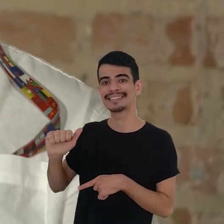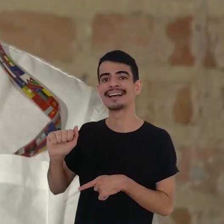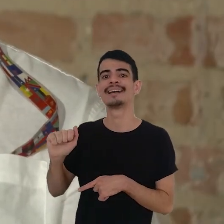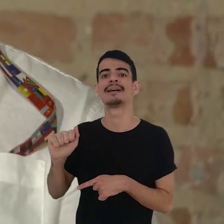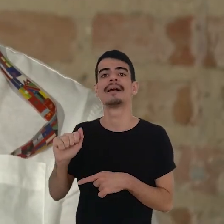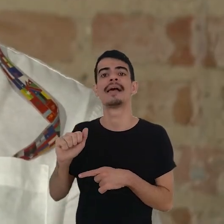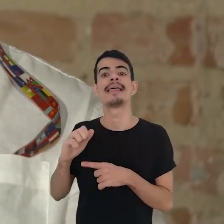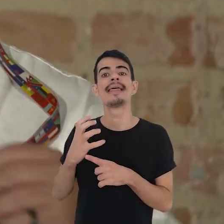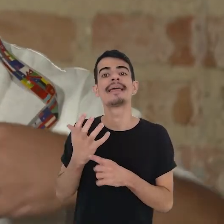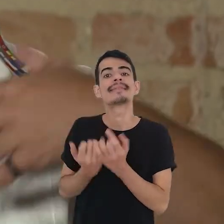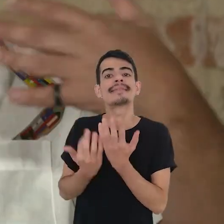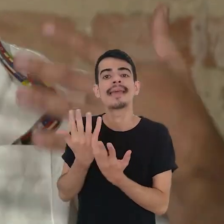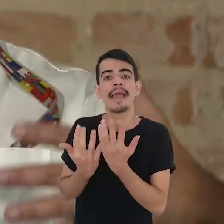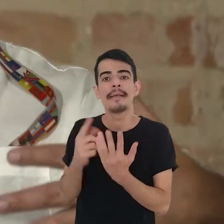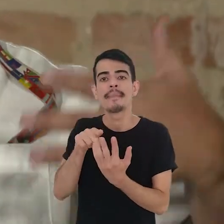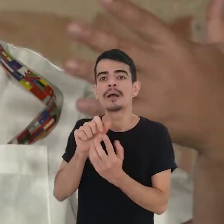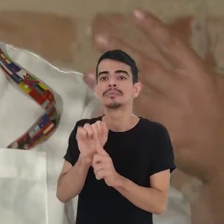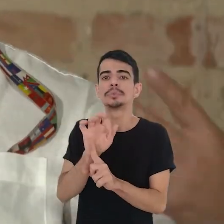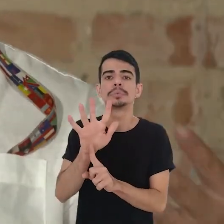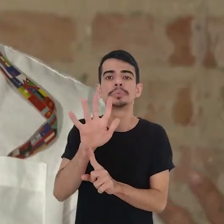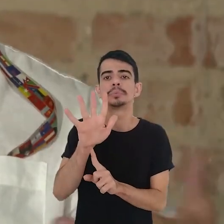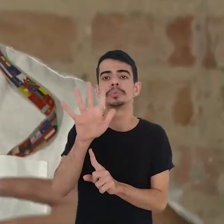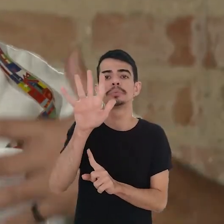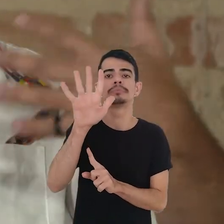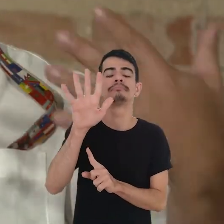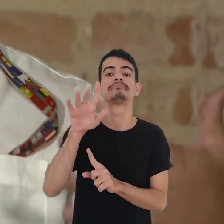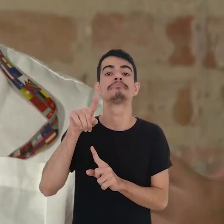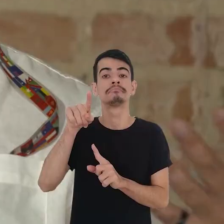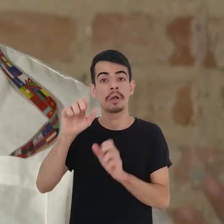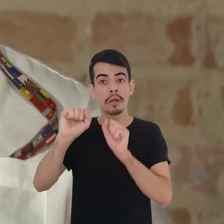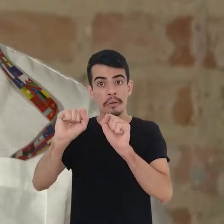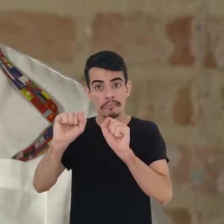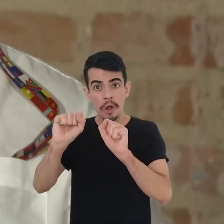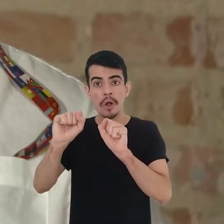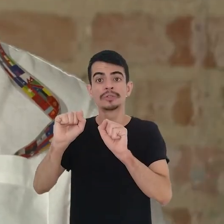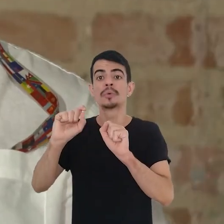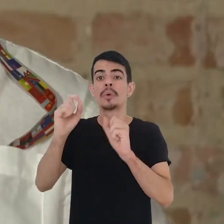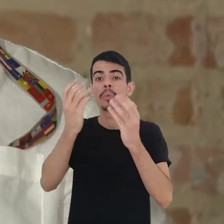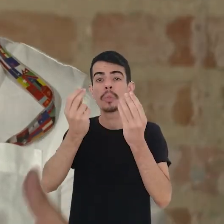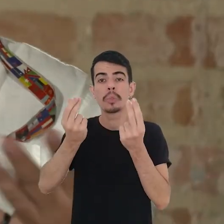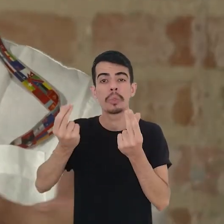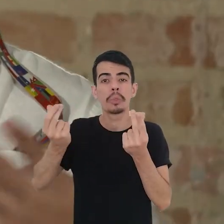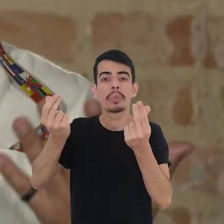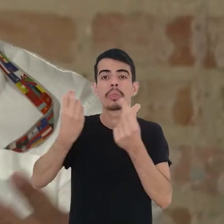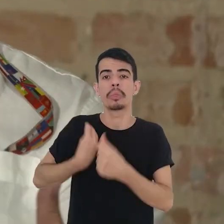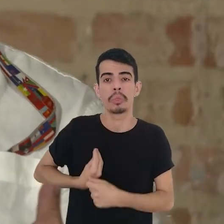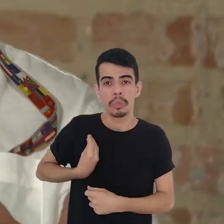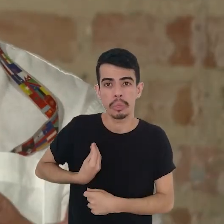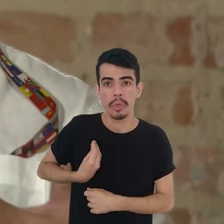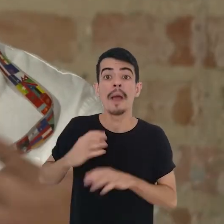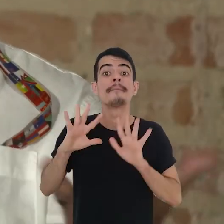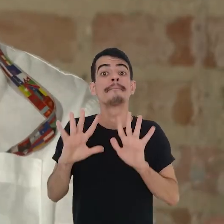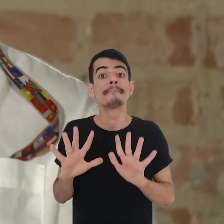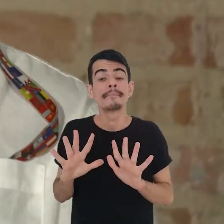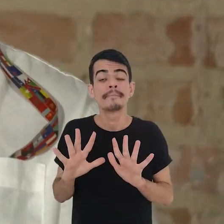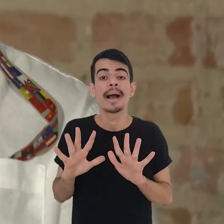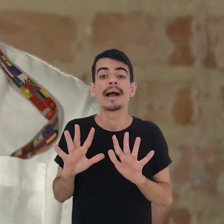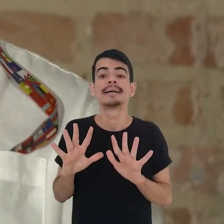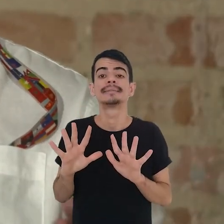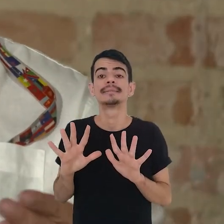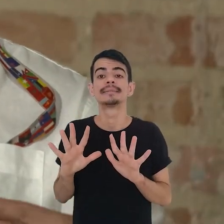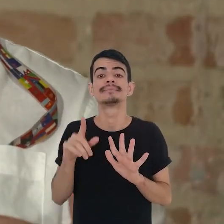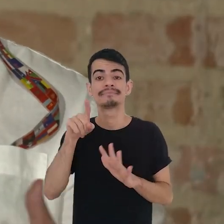micropartícula, ela pode ficar muito tempo suspensa na atmosfera, mas pelo fato de ser um